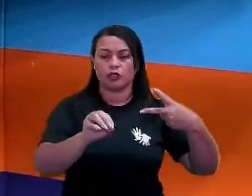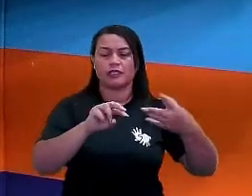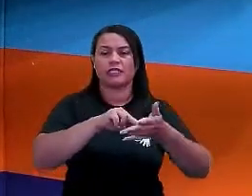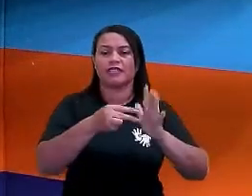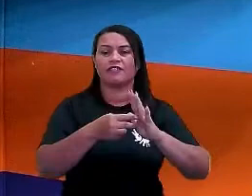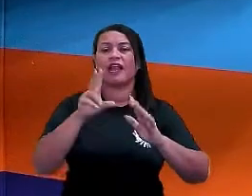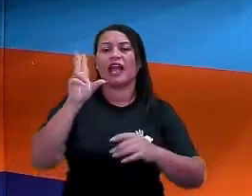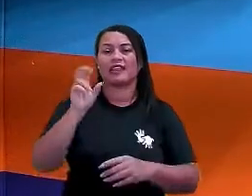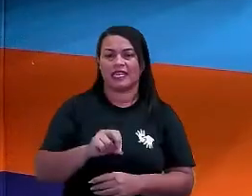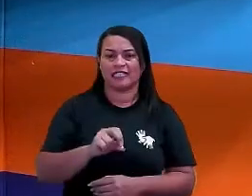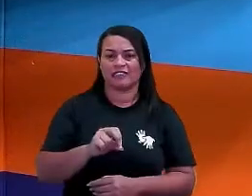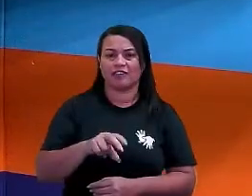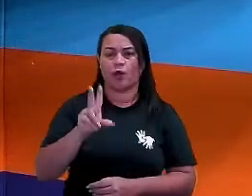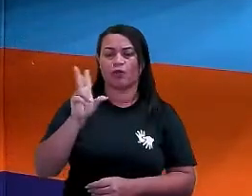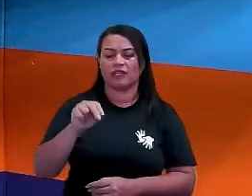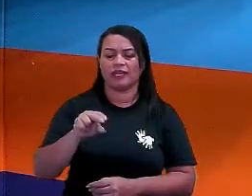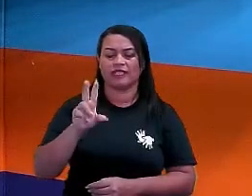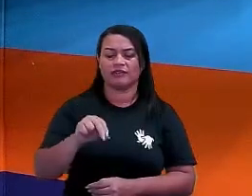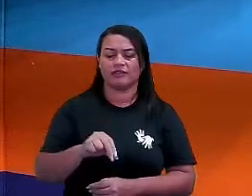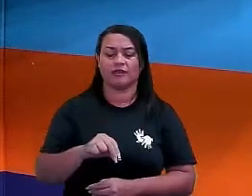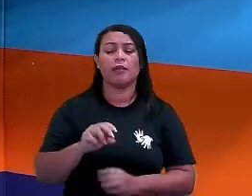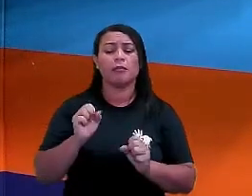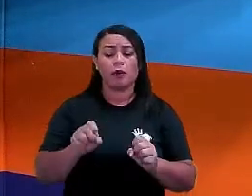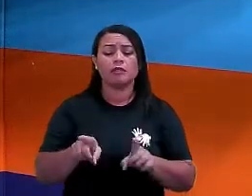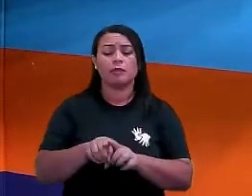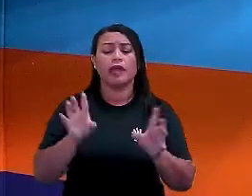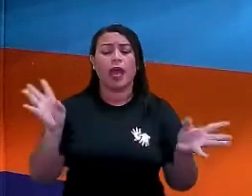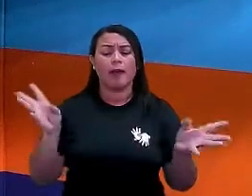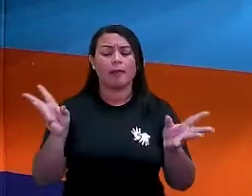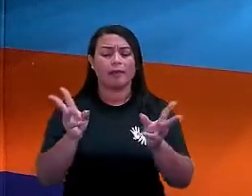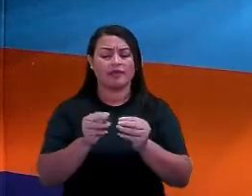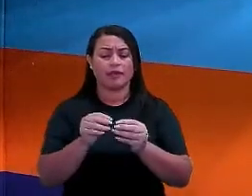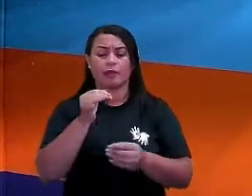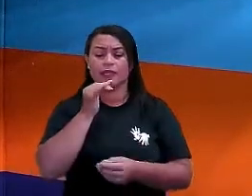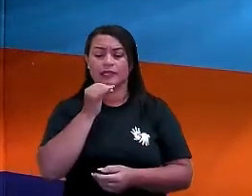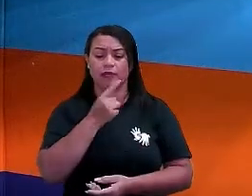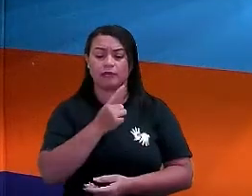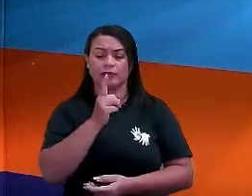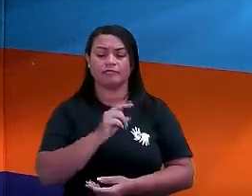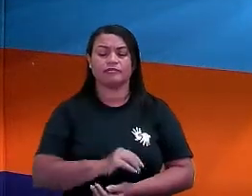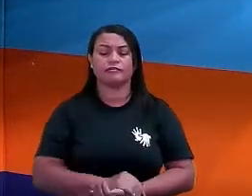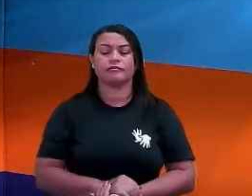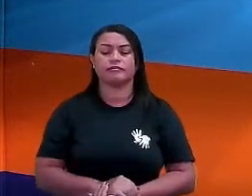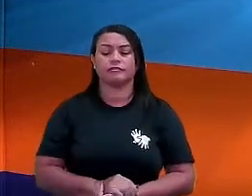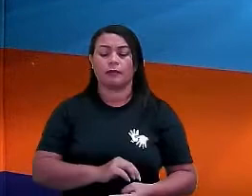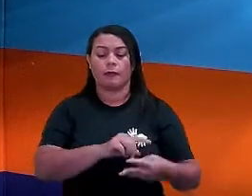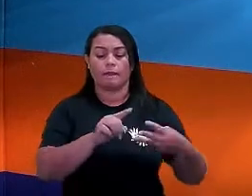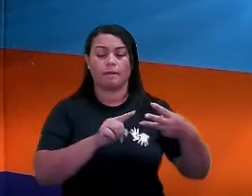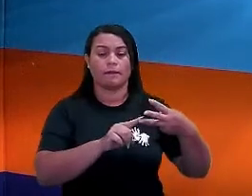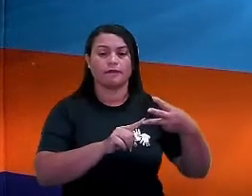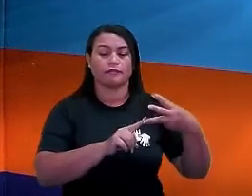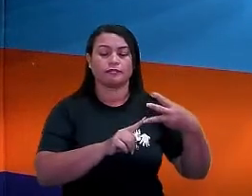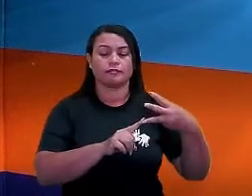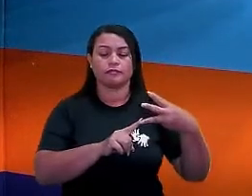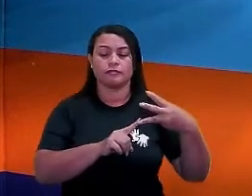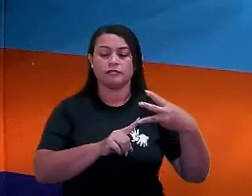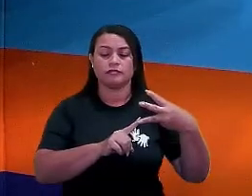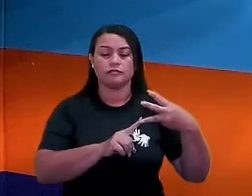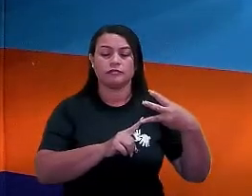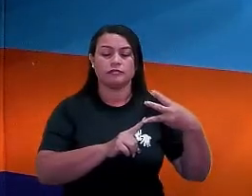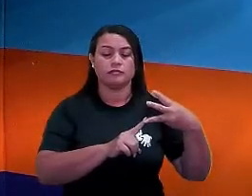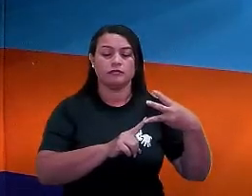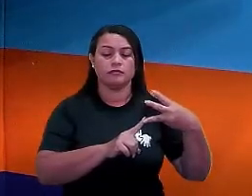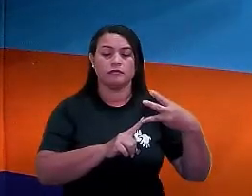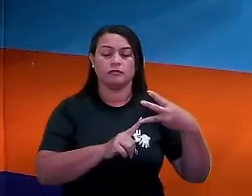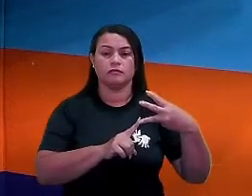negativa. Eu também poderia abreviar, tá certo? Olha aí. I'm not walking on foot.